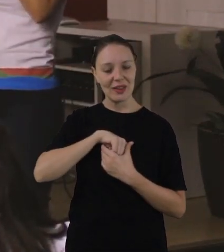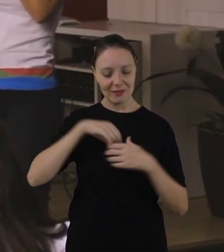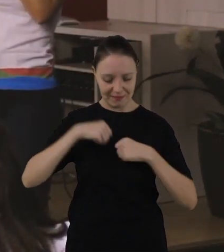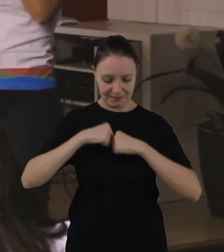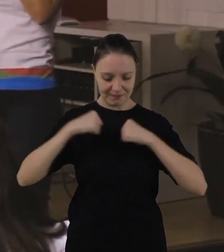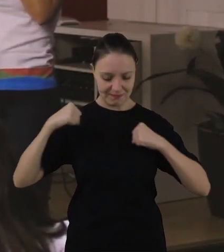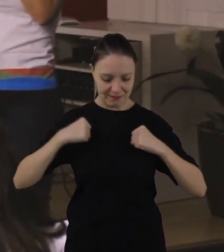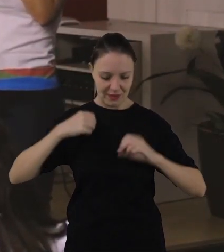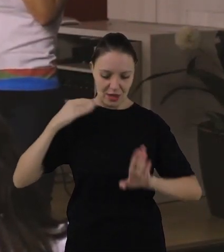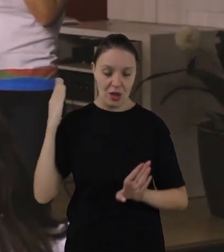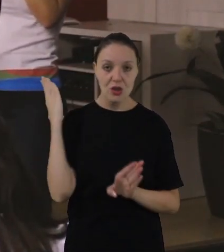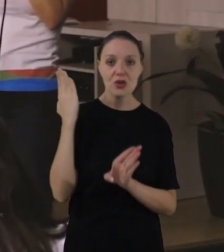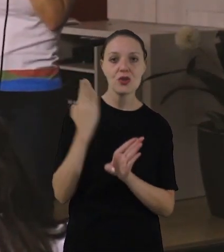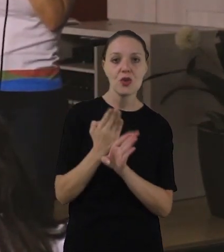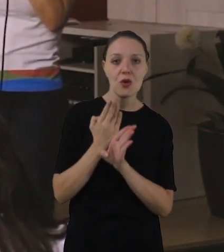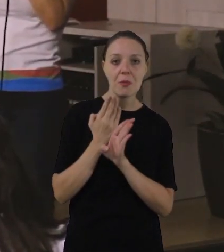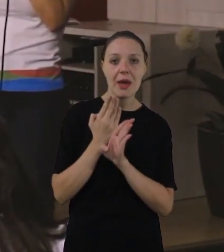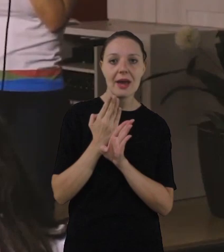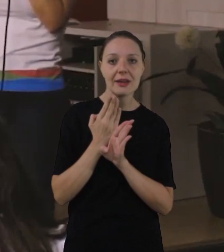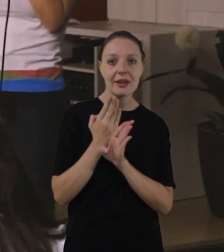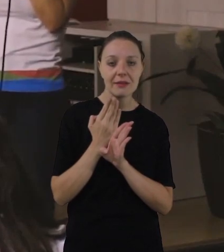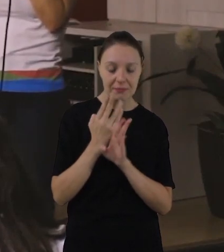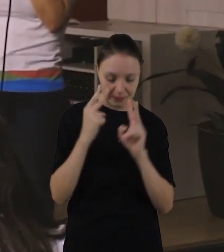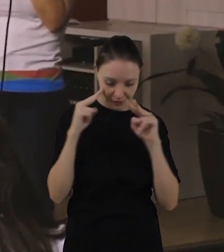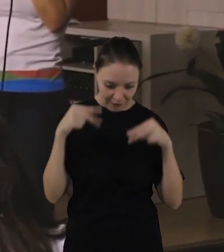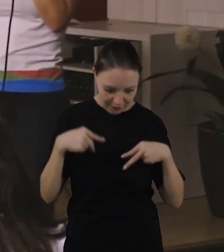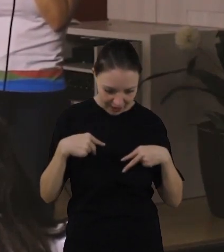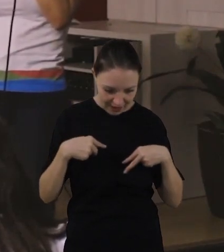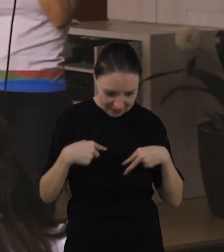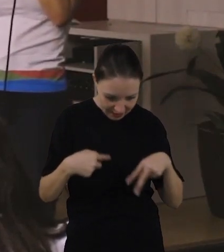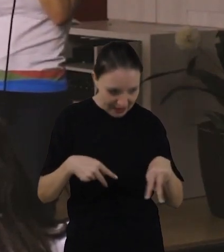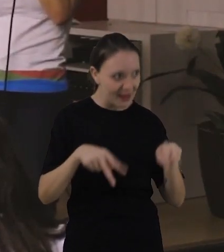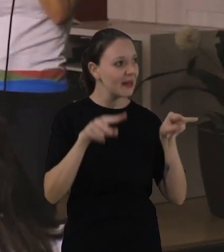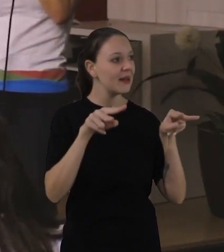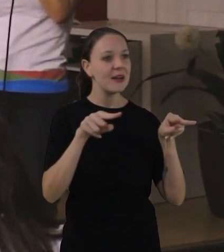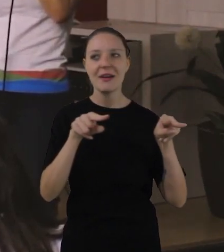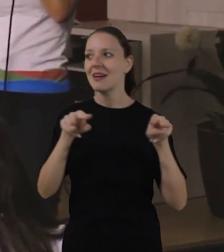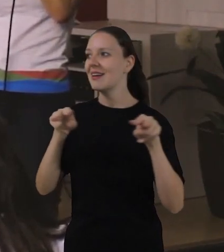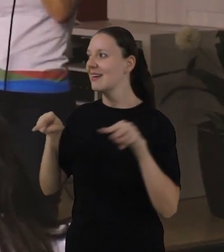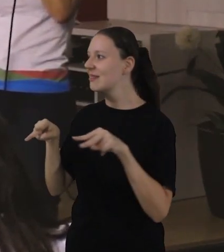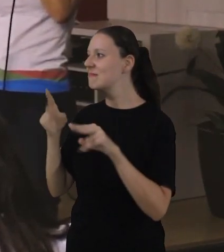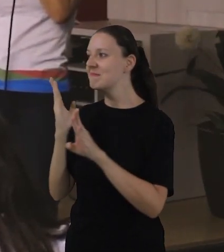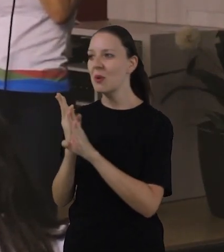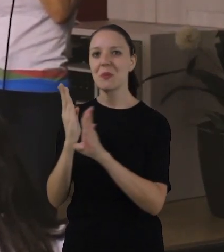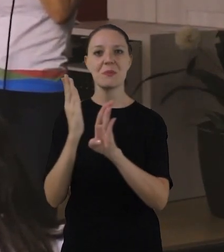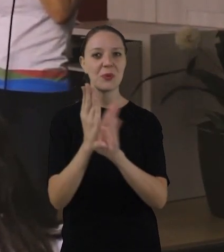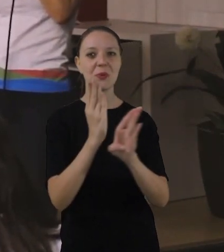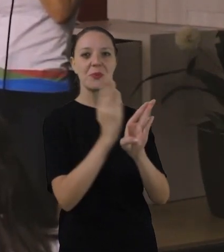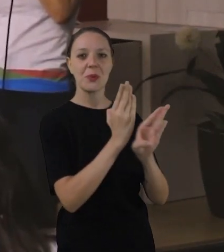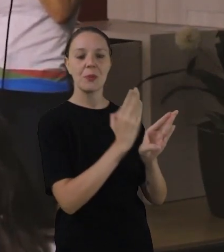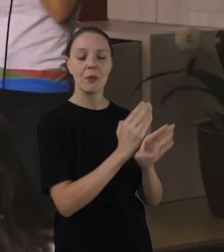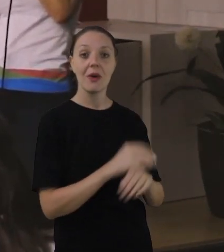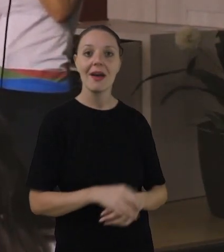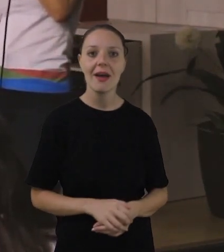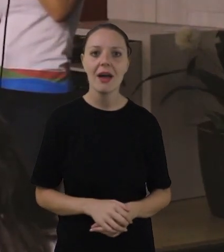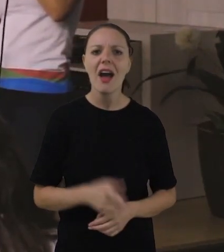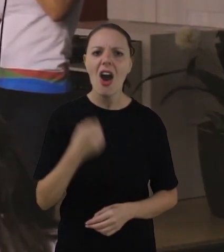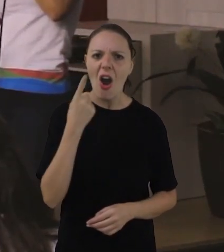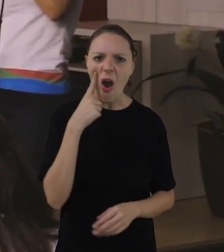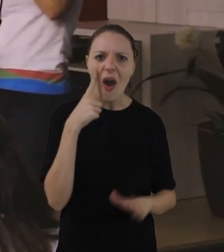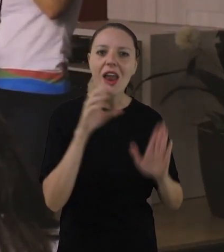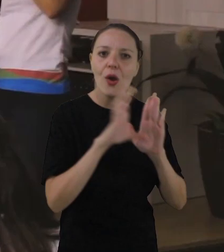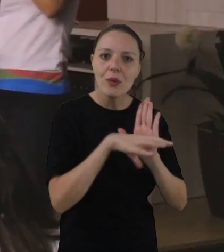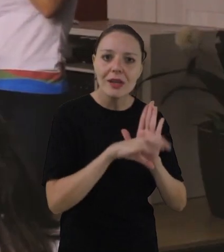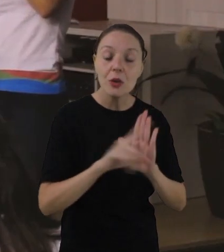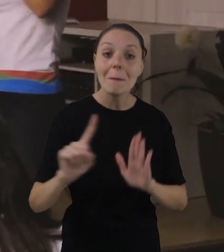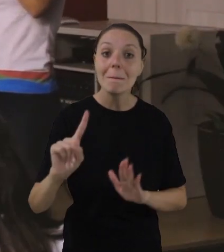da realidade que nos cerca. Olha isso. Primeiro você tem que ir para dentro, a jornada da nossa vida